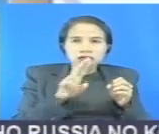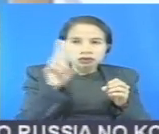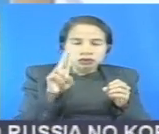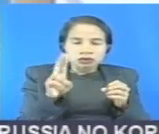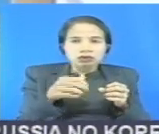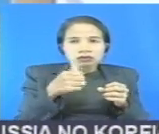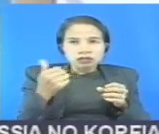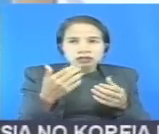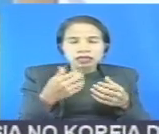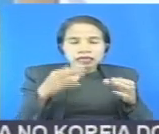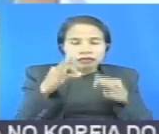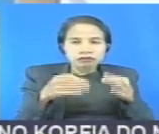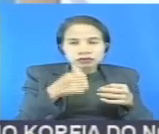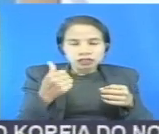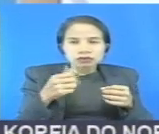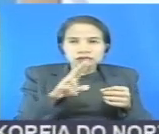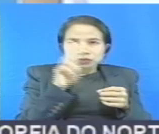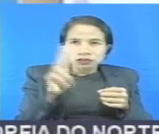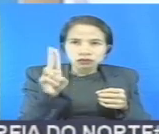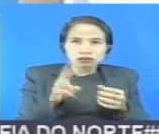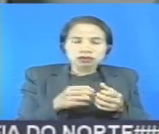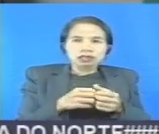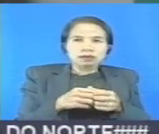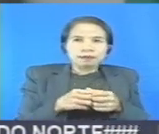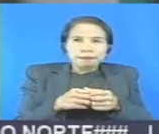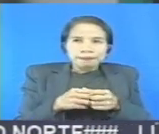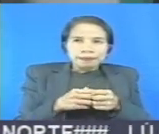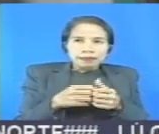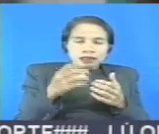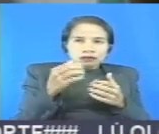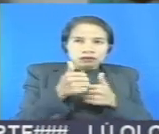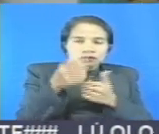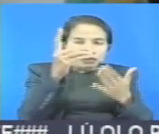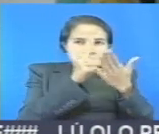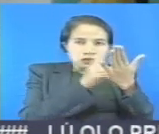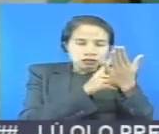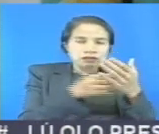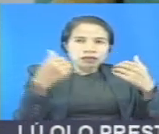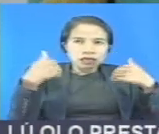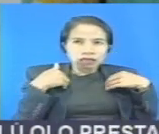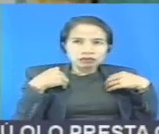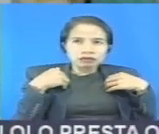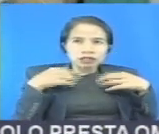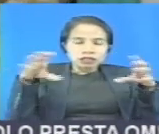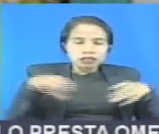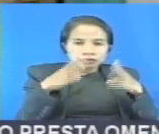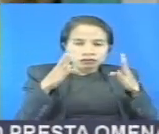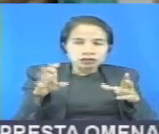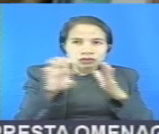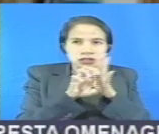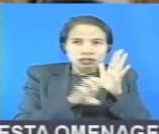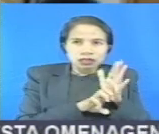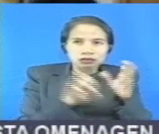usa para ir ver a tene, pensar, mas a sanção não bem. Ter dados não bem identifica. Instituição Estado utiliza